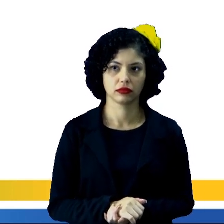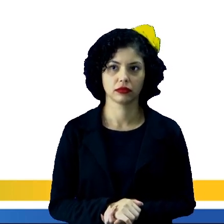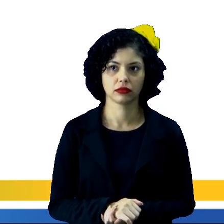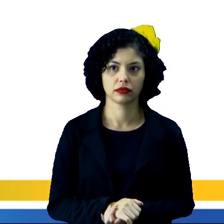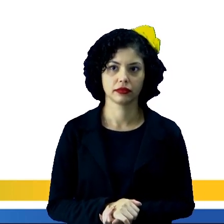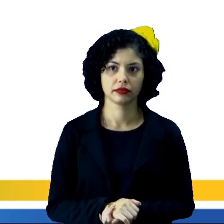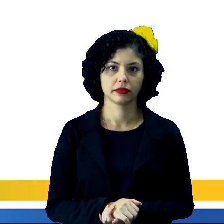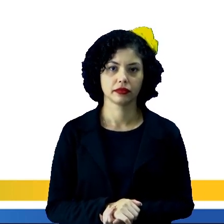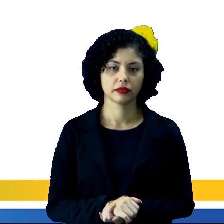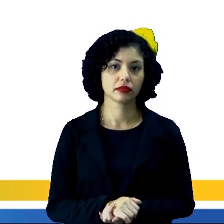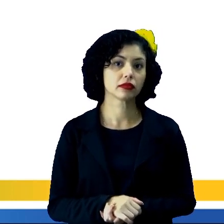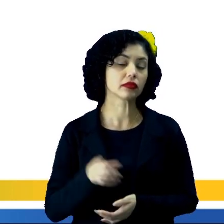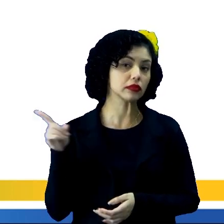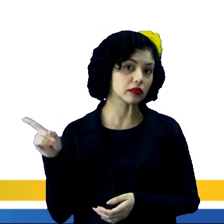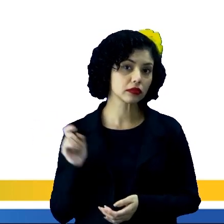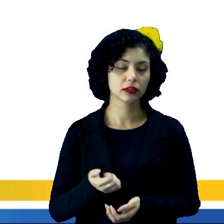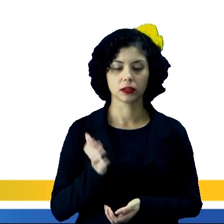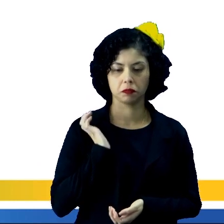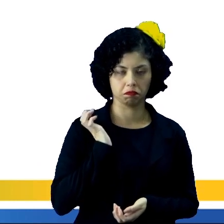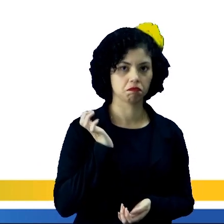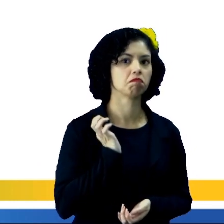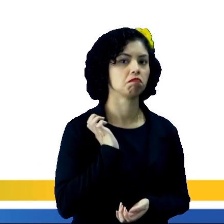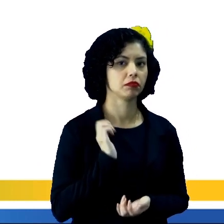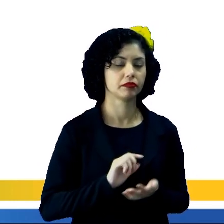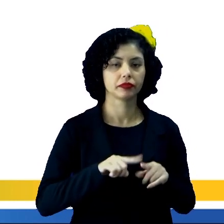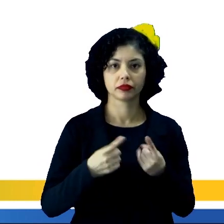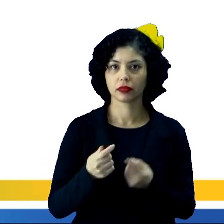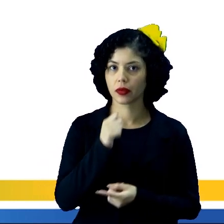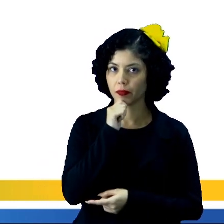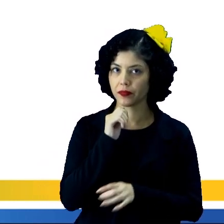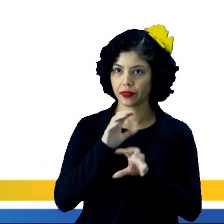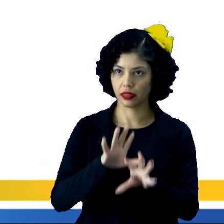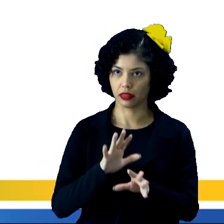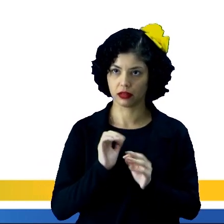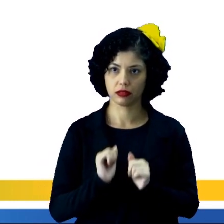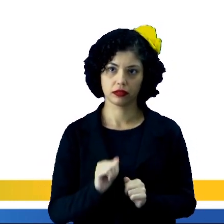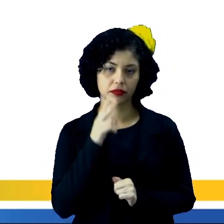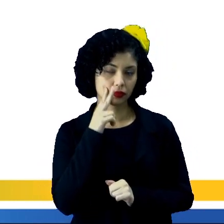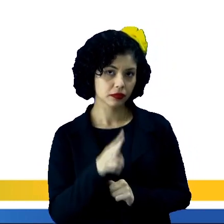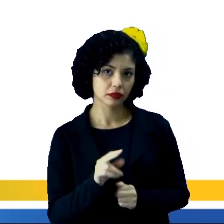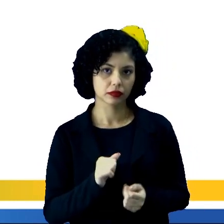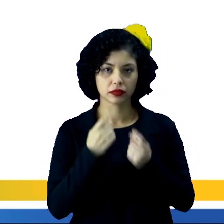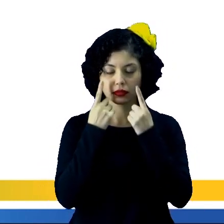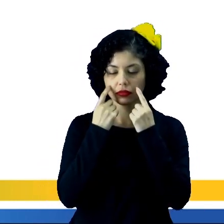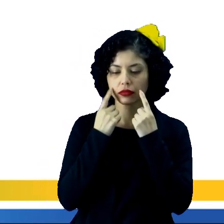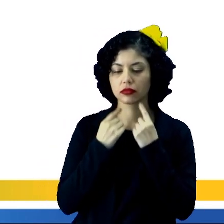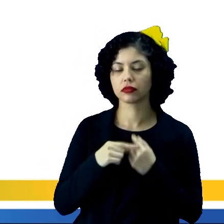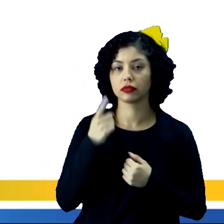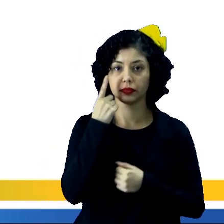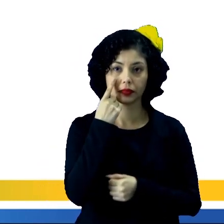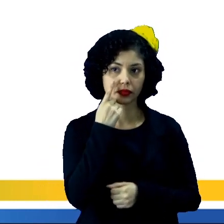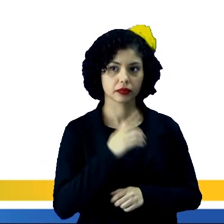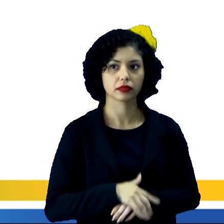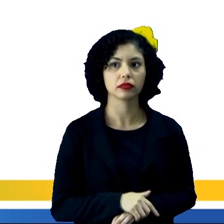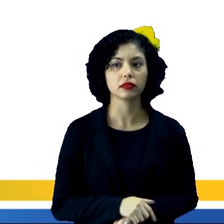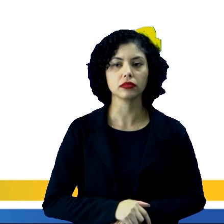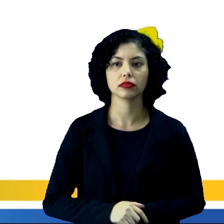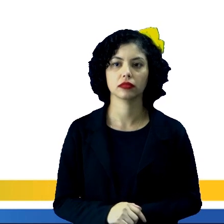her eyes. Ela é muito rica, mas ainda assim eu posso ver lágrimas em seus olhos.